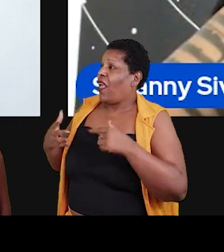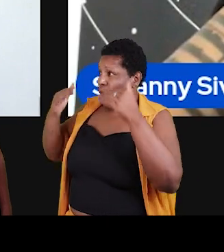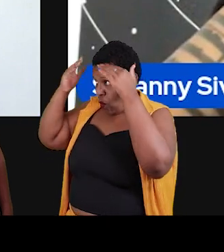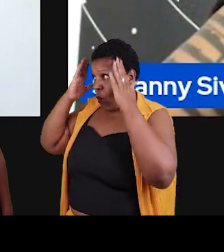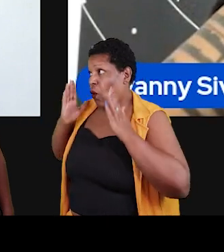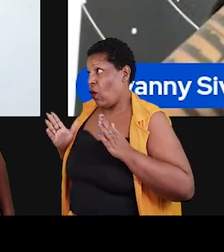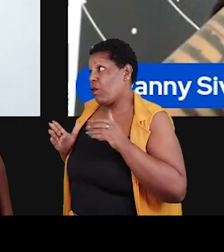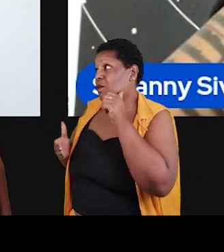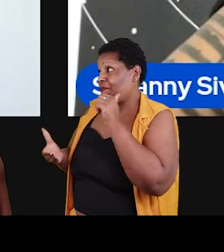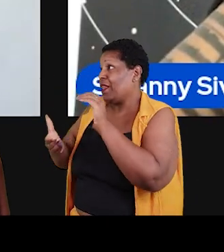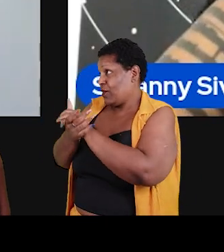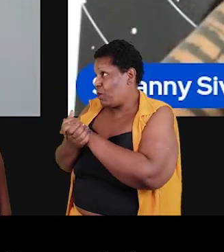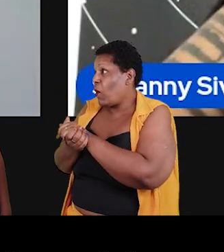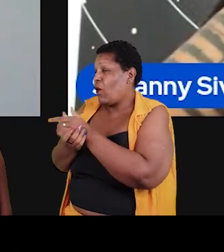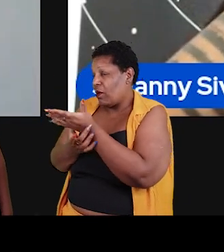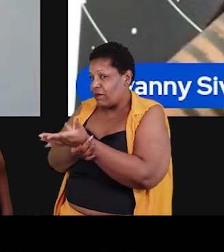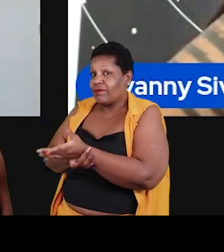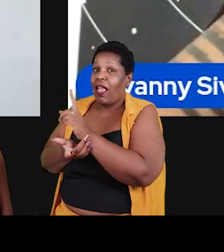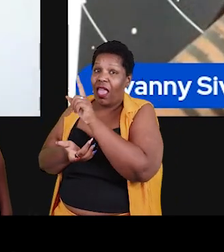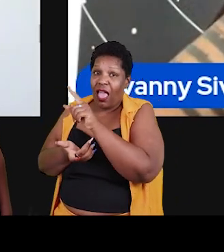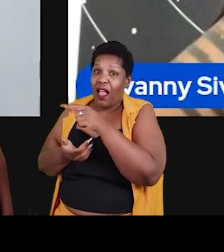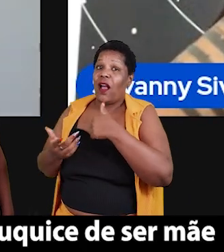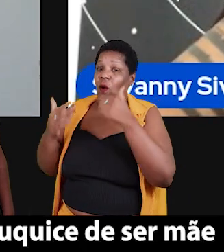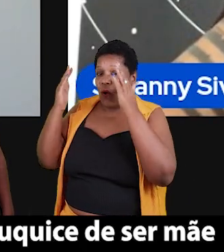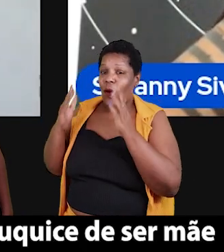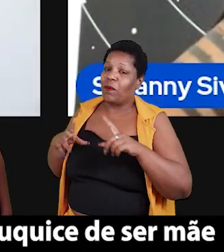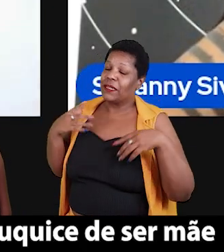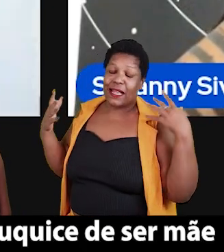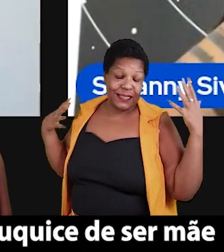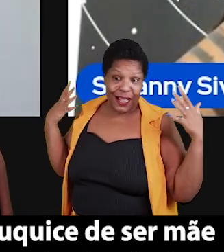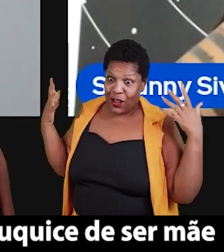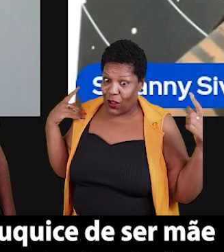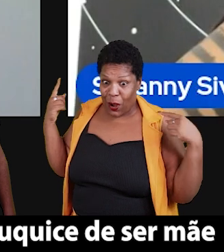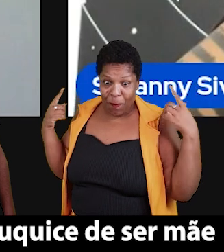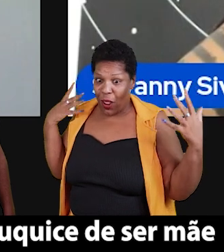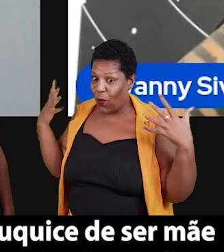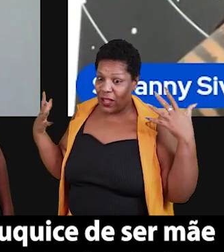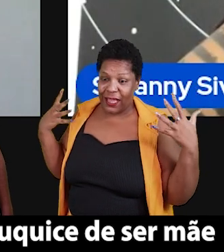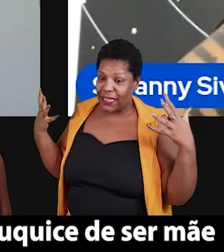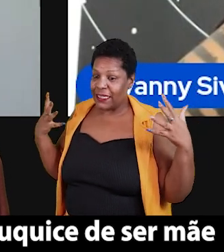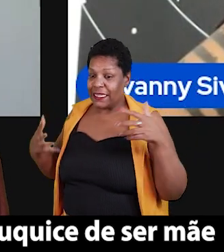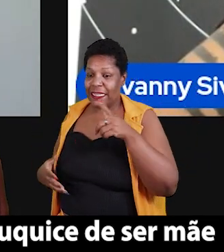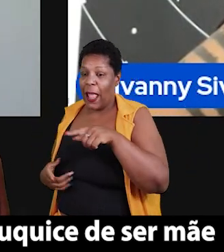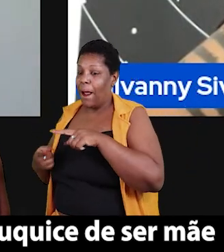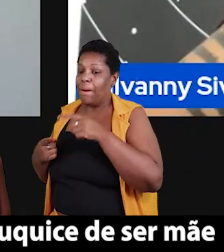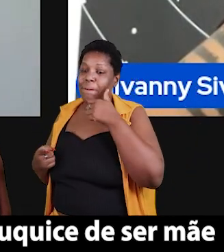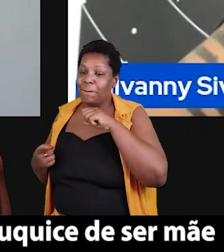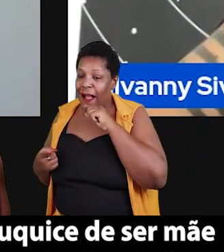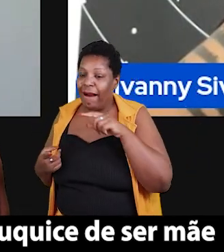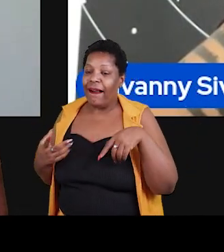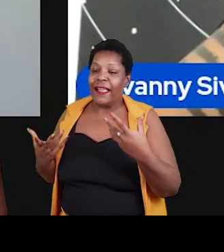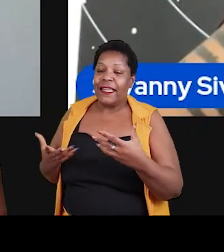corpo mesmo, né? Enfim, mas tá aí essa maluquice de ser mãe e essa